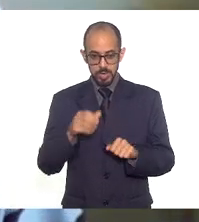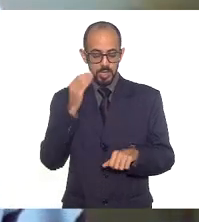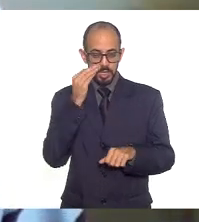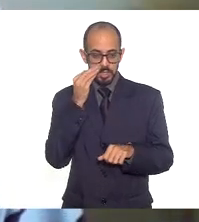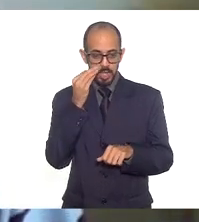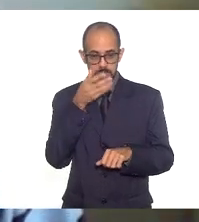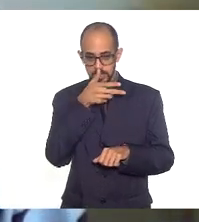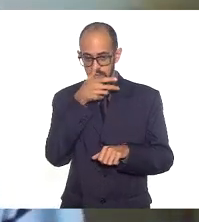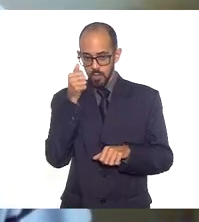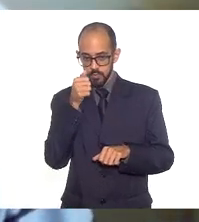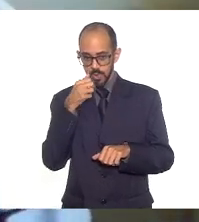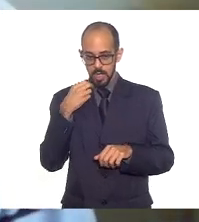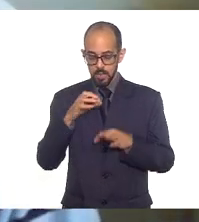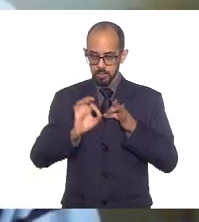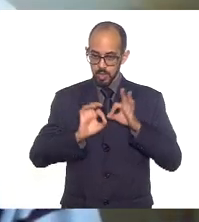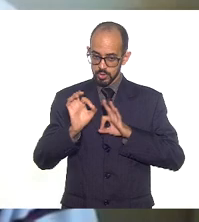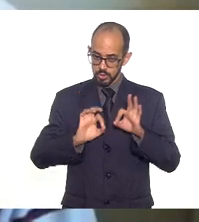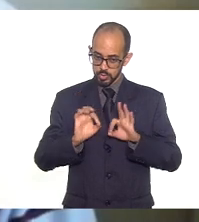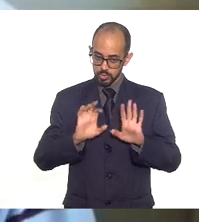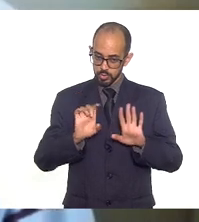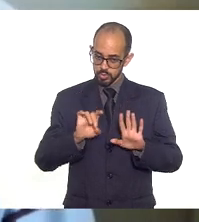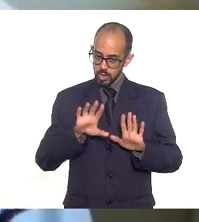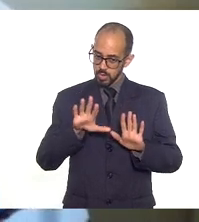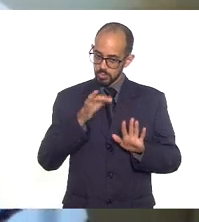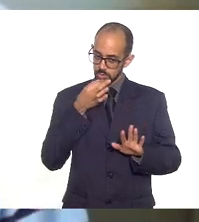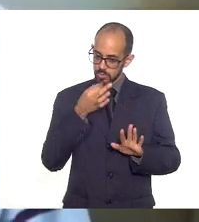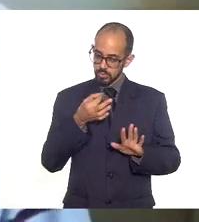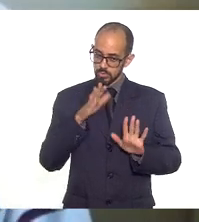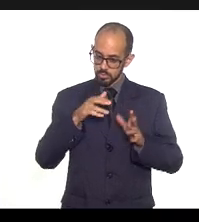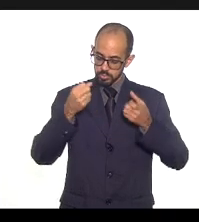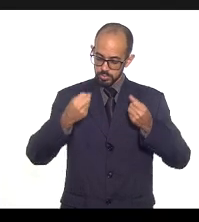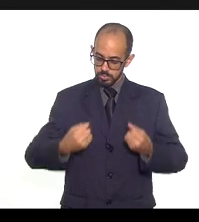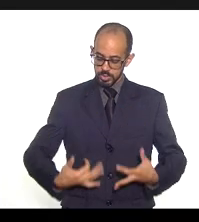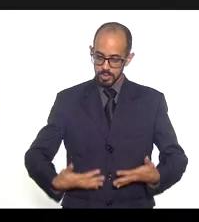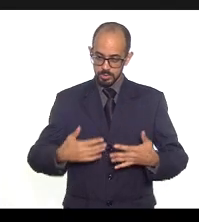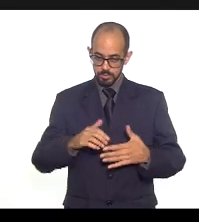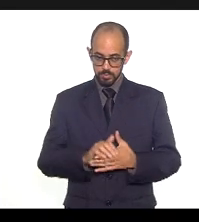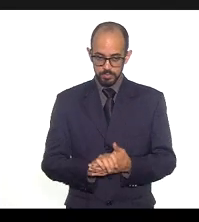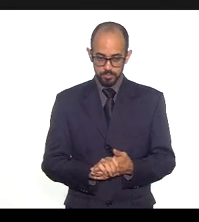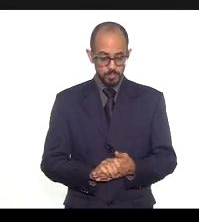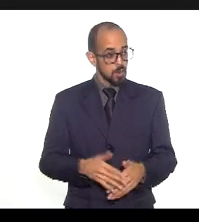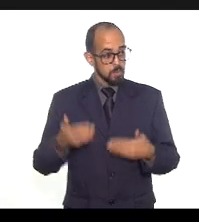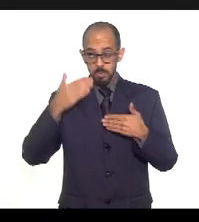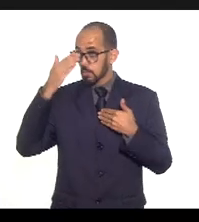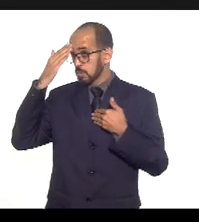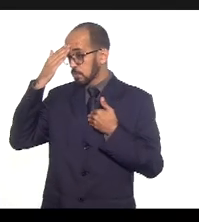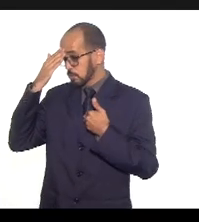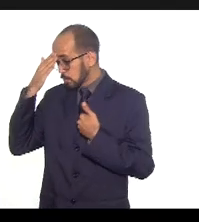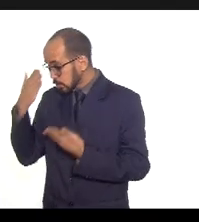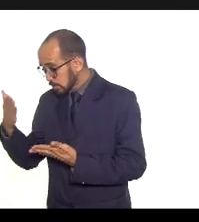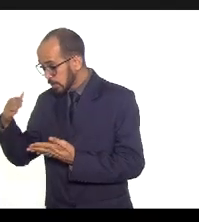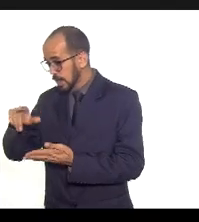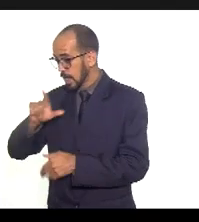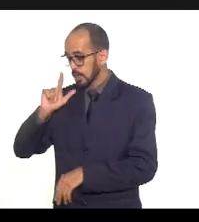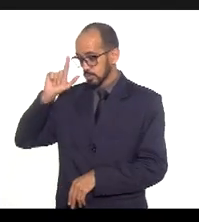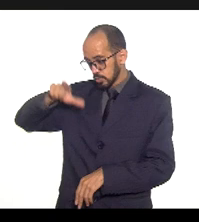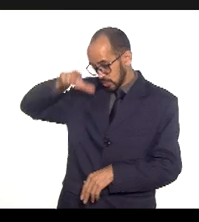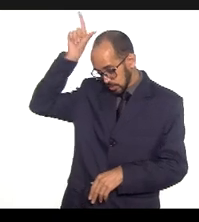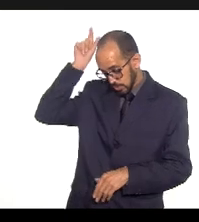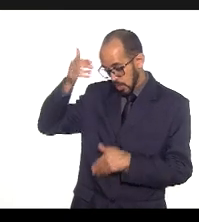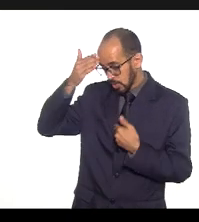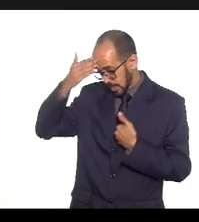salvar o projeto. Então, só queria dar essa explicação. Obrigado, deputado Luiz Paulo. Passou a ser uma alteração